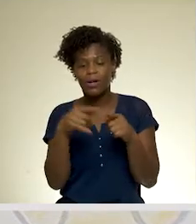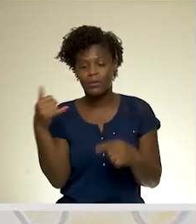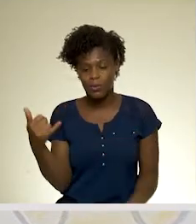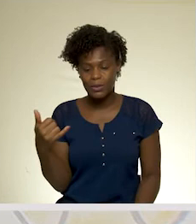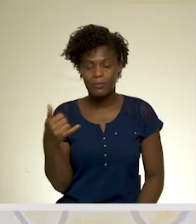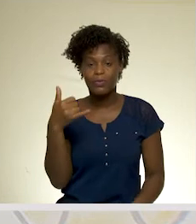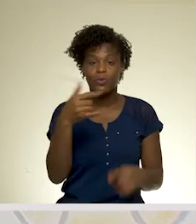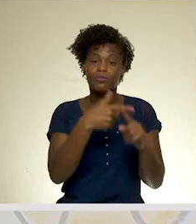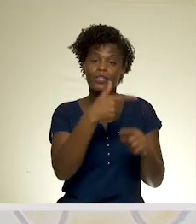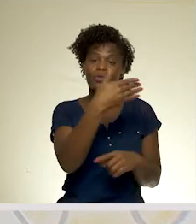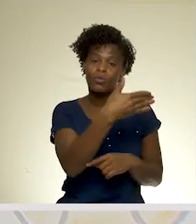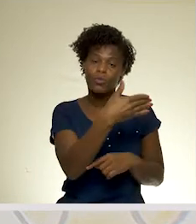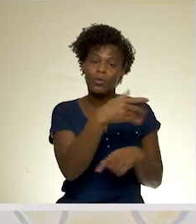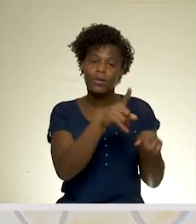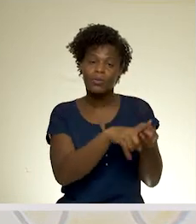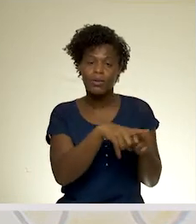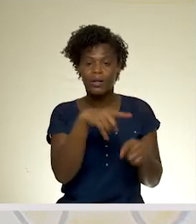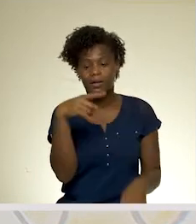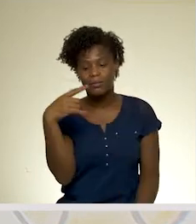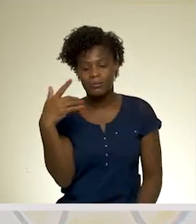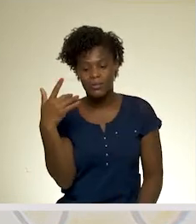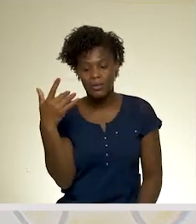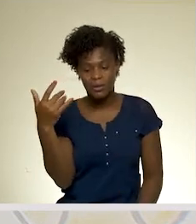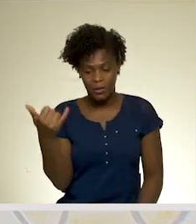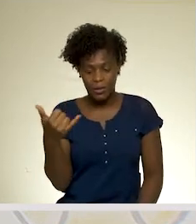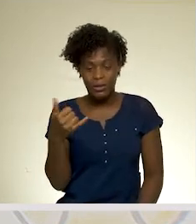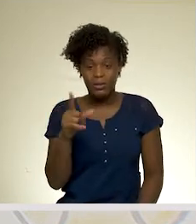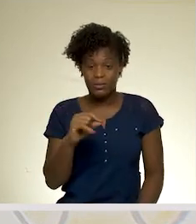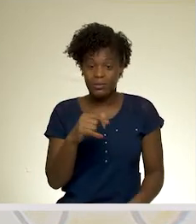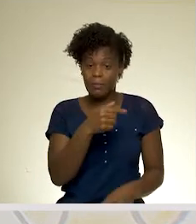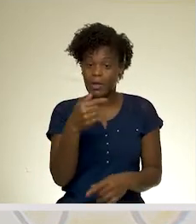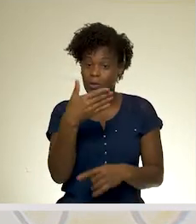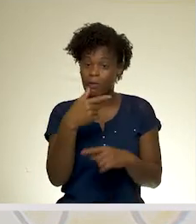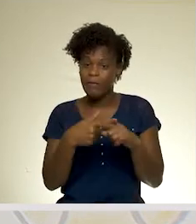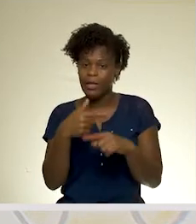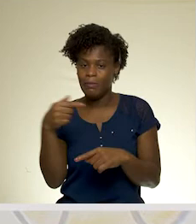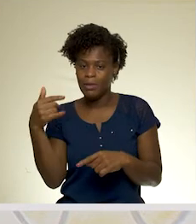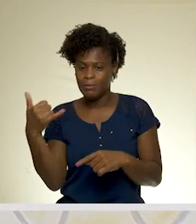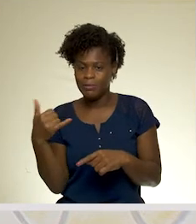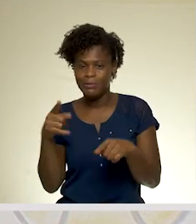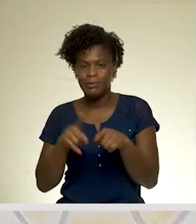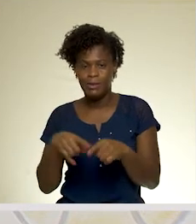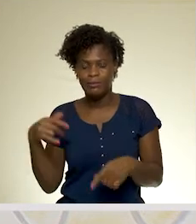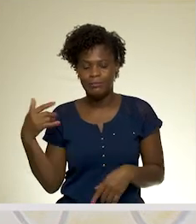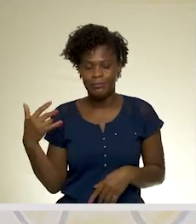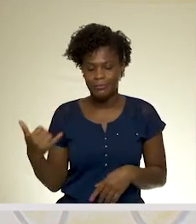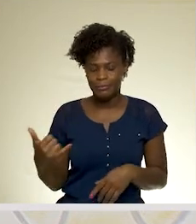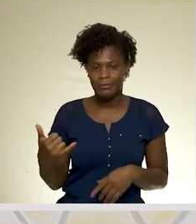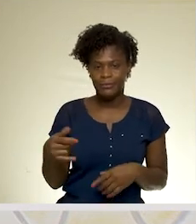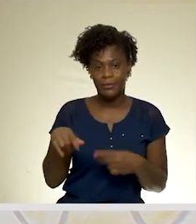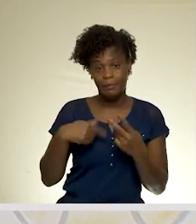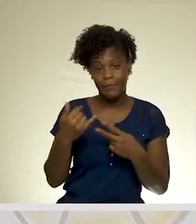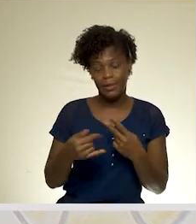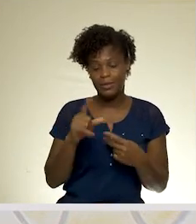2, 2 vezes 1 dá 2, menos 1 vezes menos 2 dá